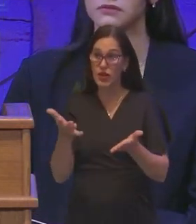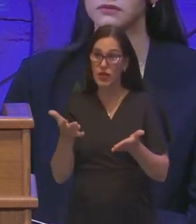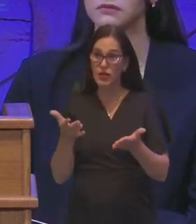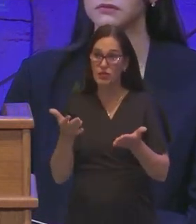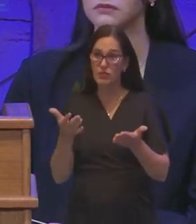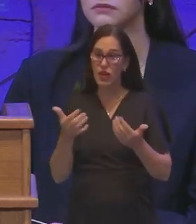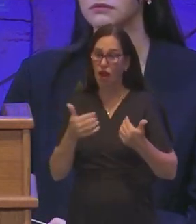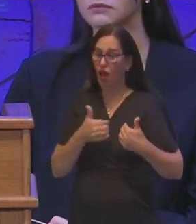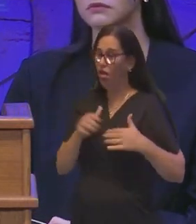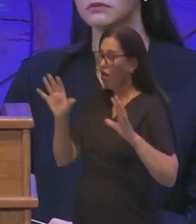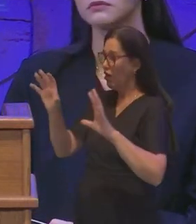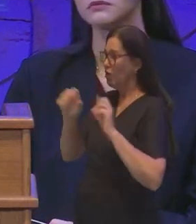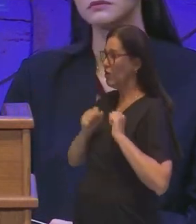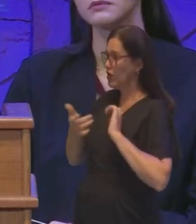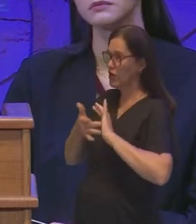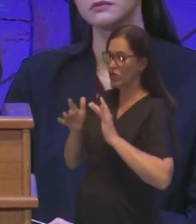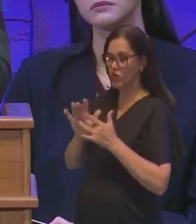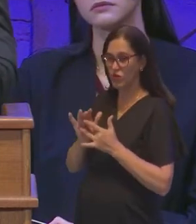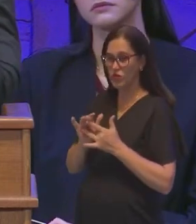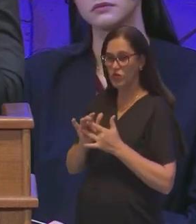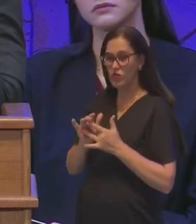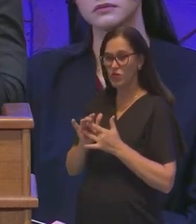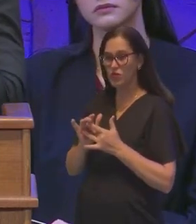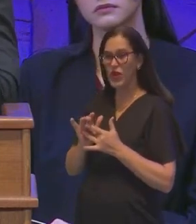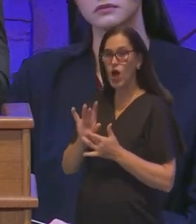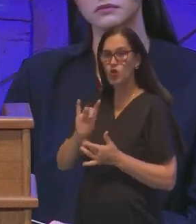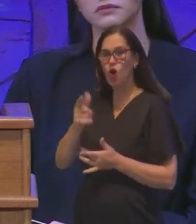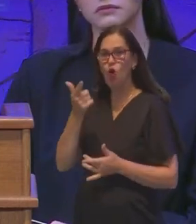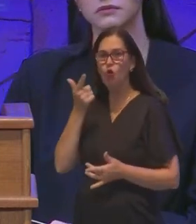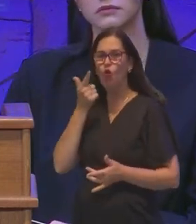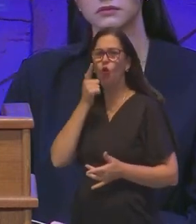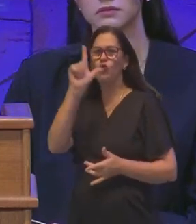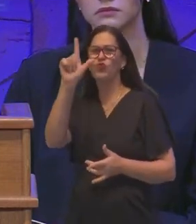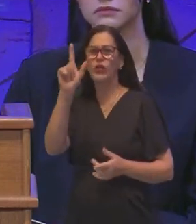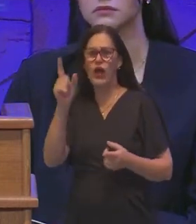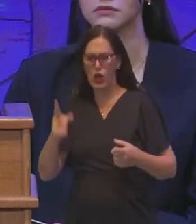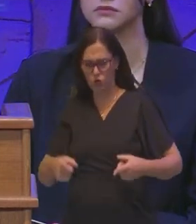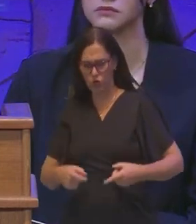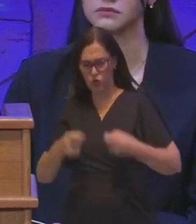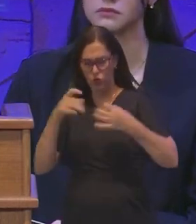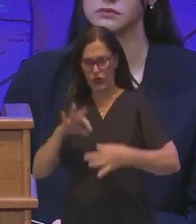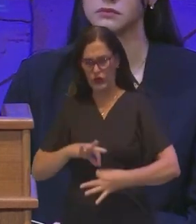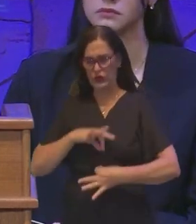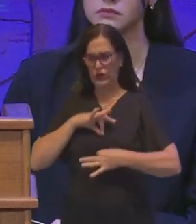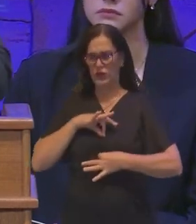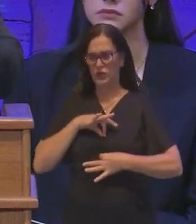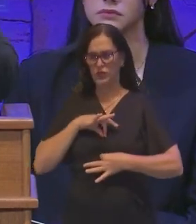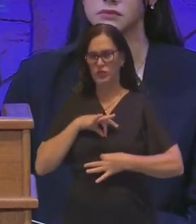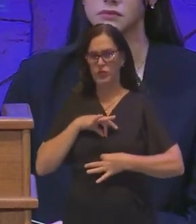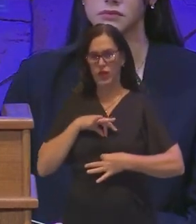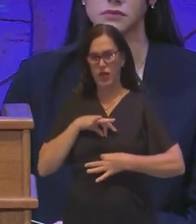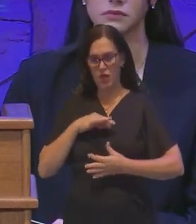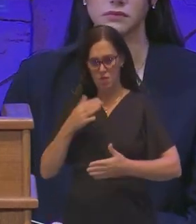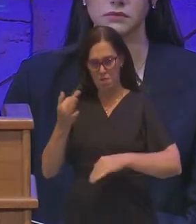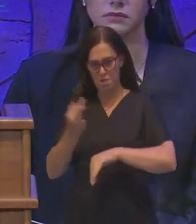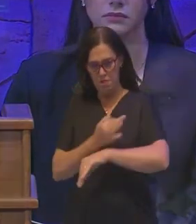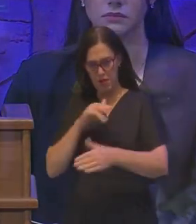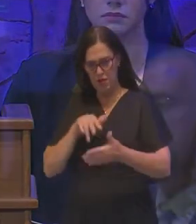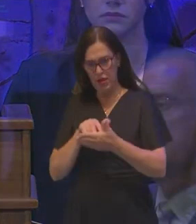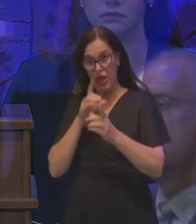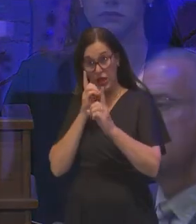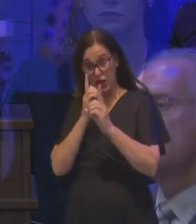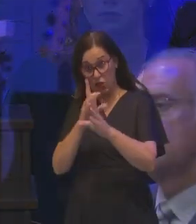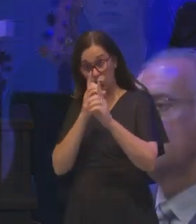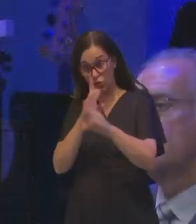ainda para receber a presença de Jesus, só conseguirá vencer as batalhas espirituais e perseverar na